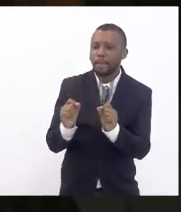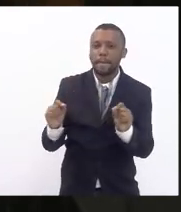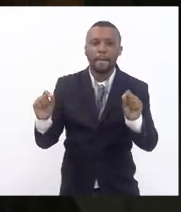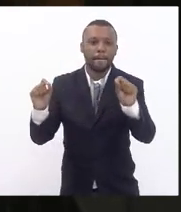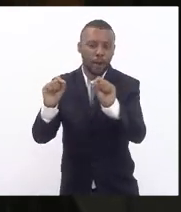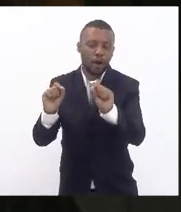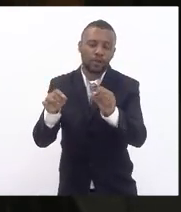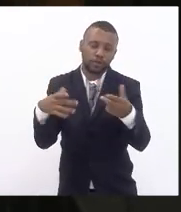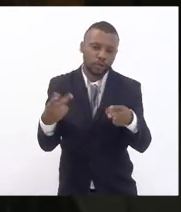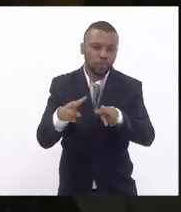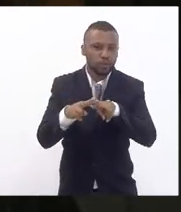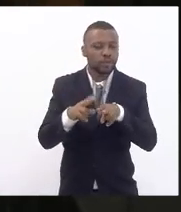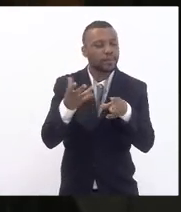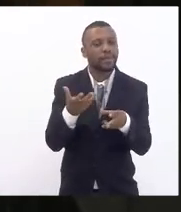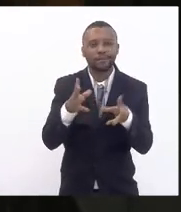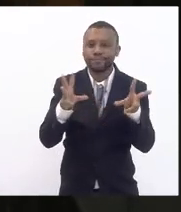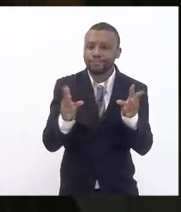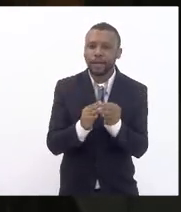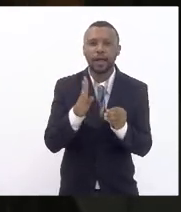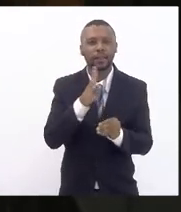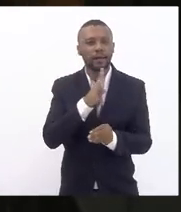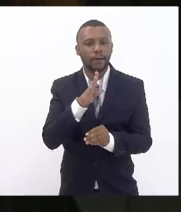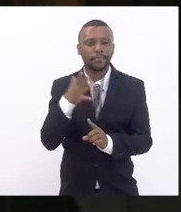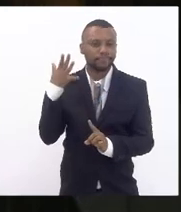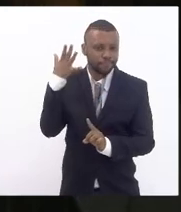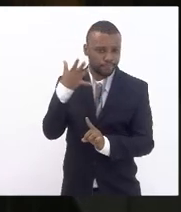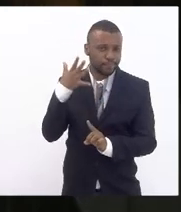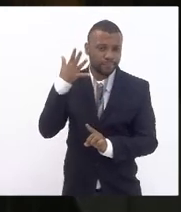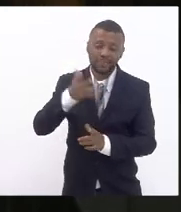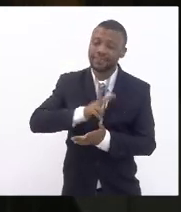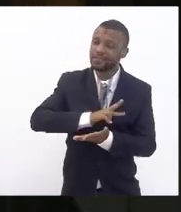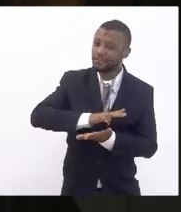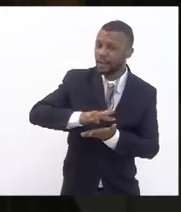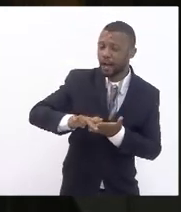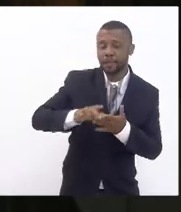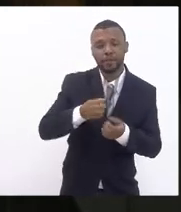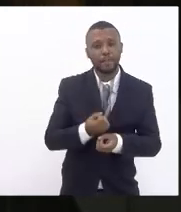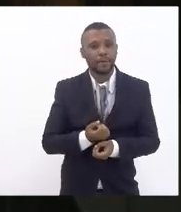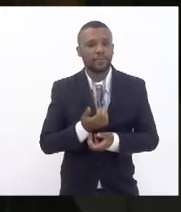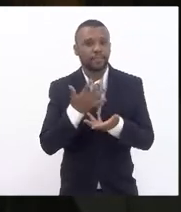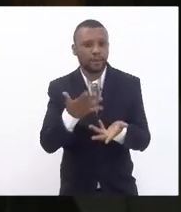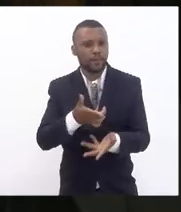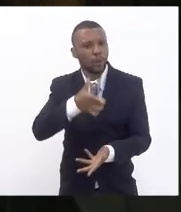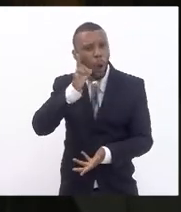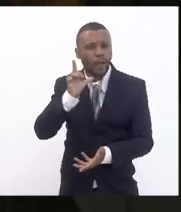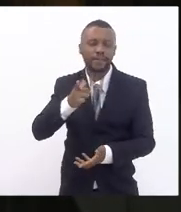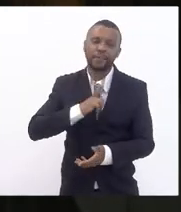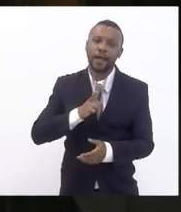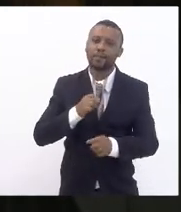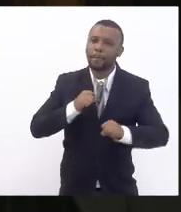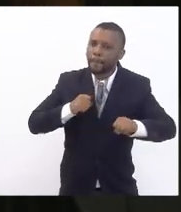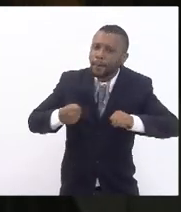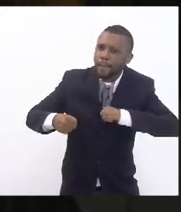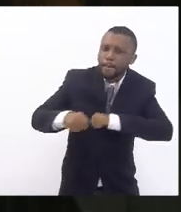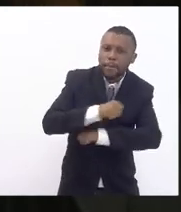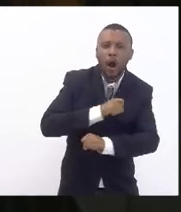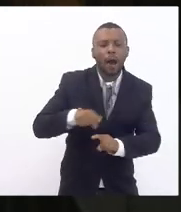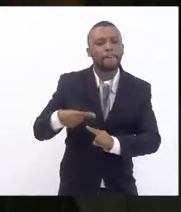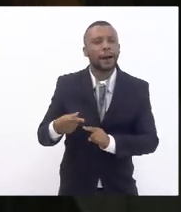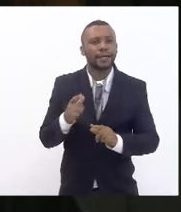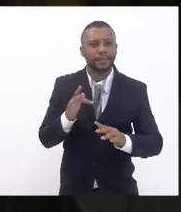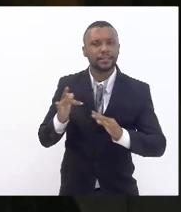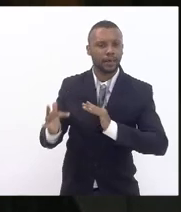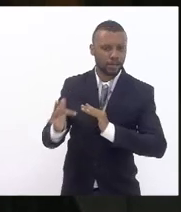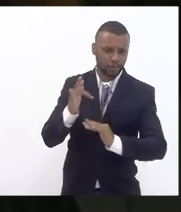fazer essa brevíssima alocução, além das várias manifestações que fizemos ontem nos atos, enfim, nas redes sociais. Segundo ponto que eu queria